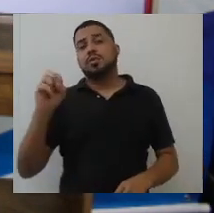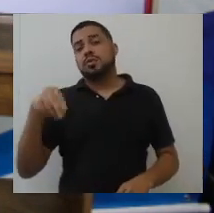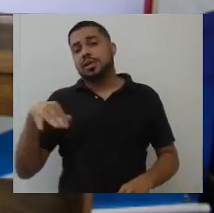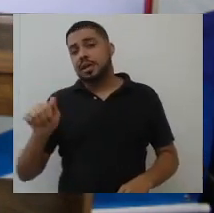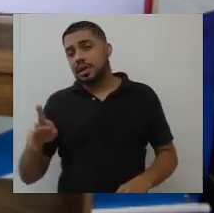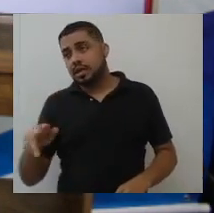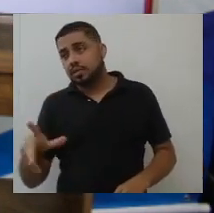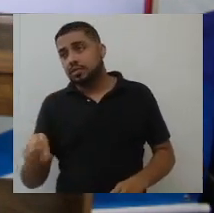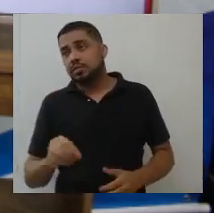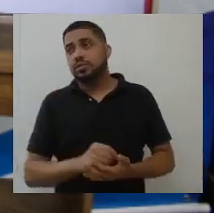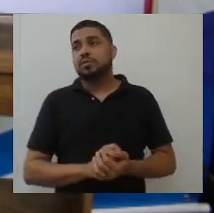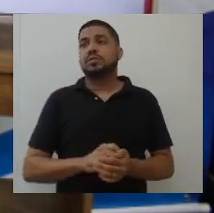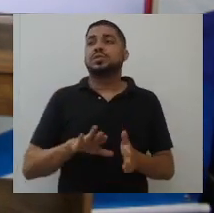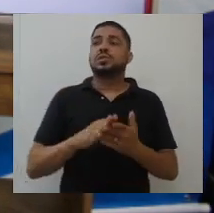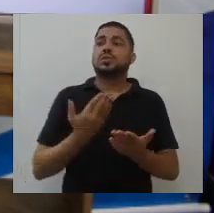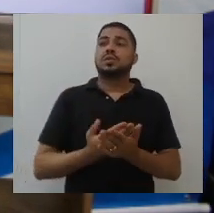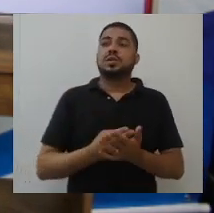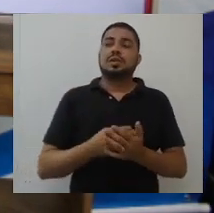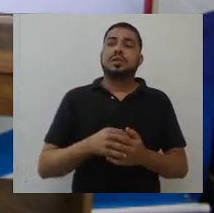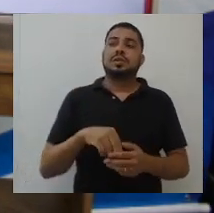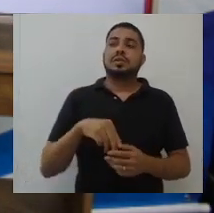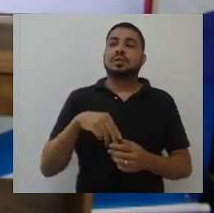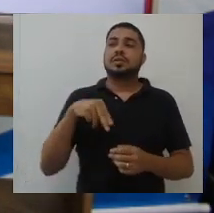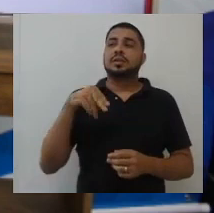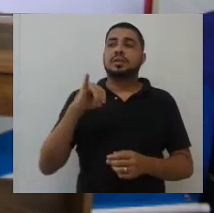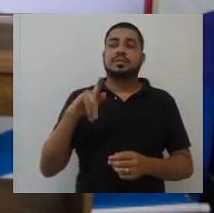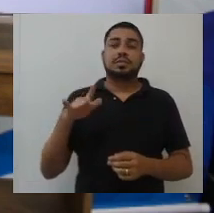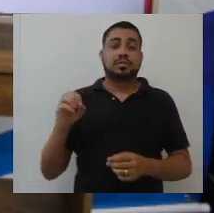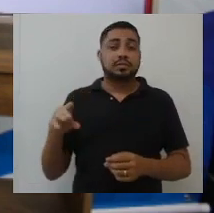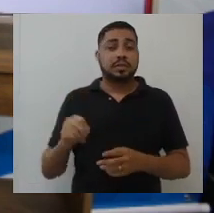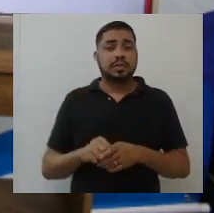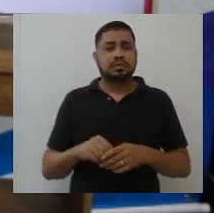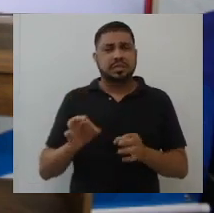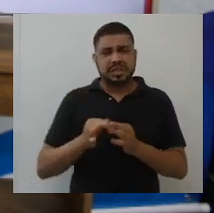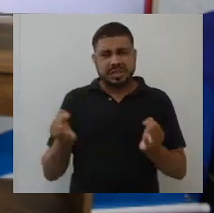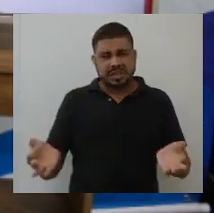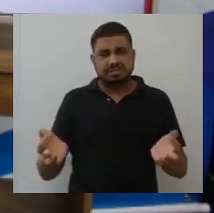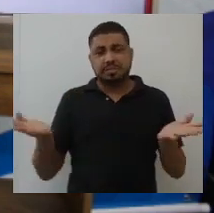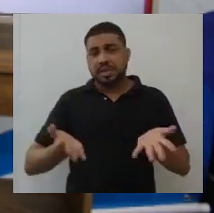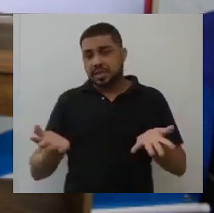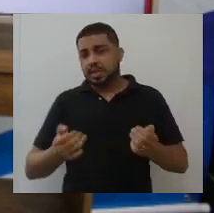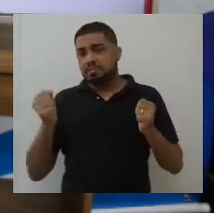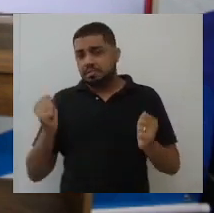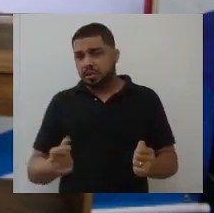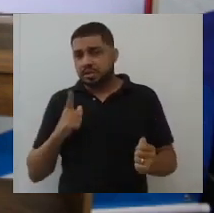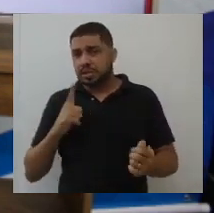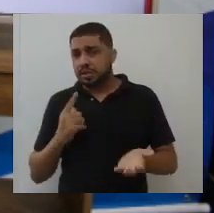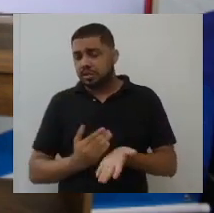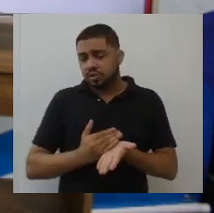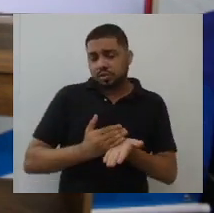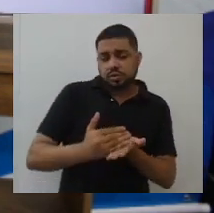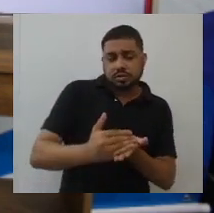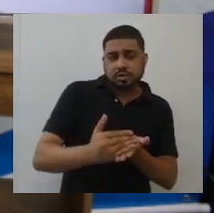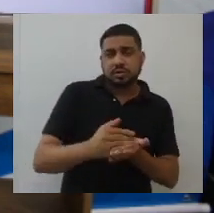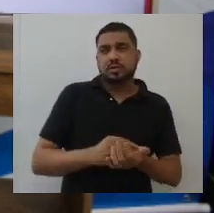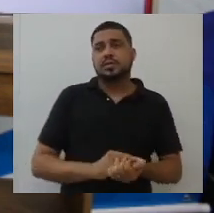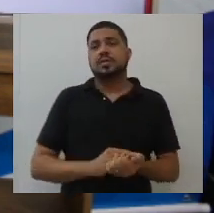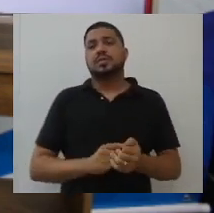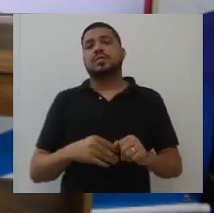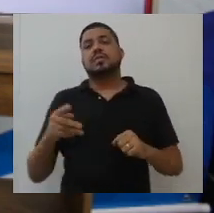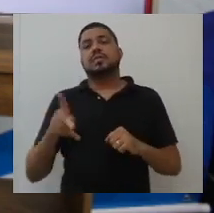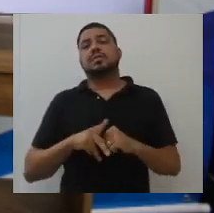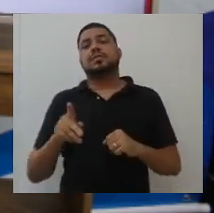José Nivaldo Pereira Ramos. O Simple Present pode ser considerado uma introdução para o Dare to